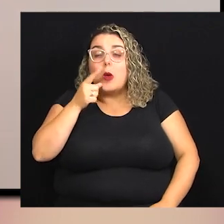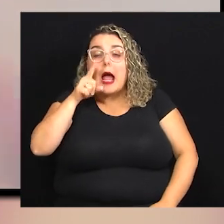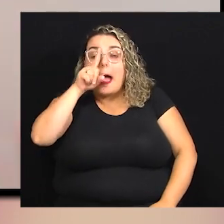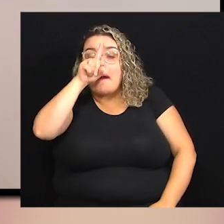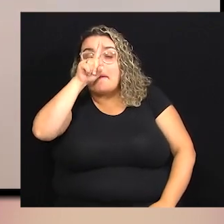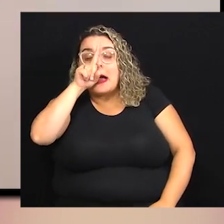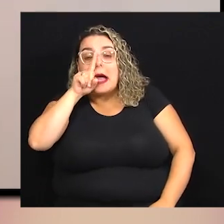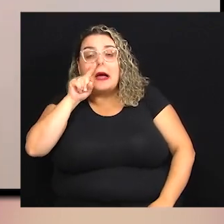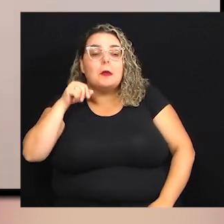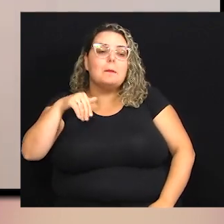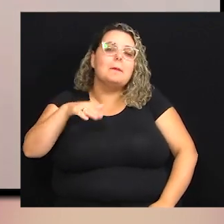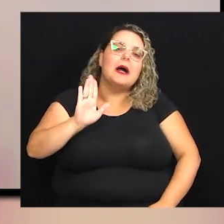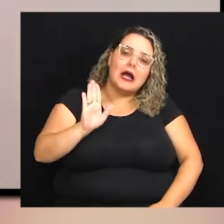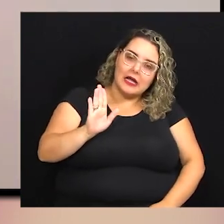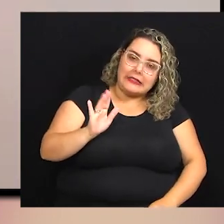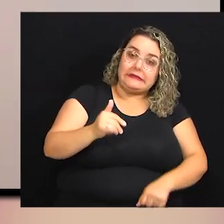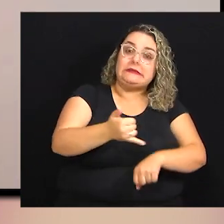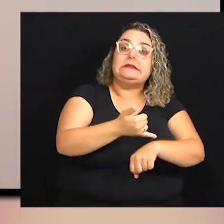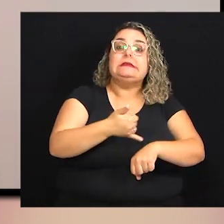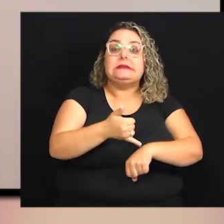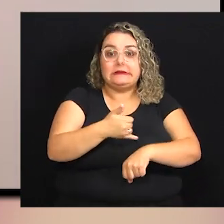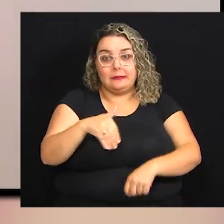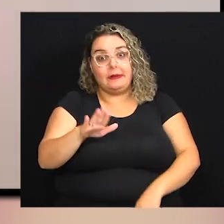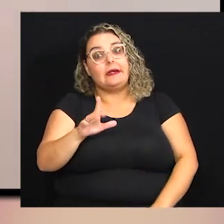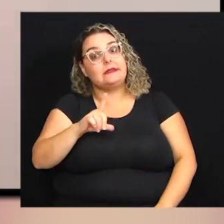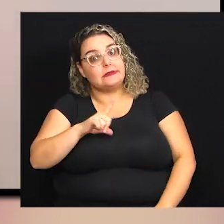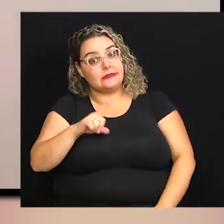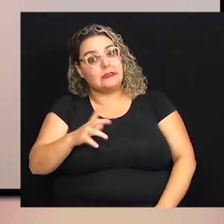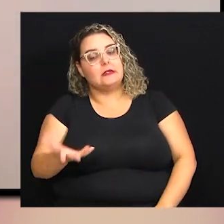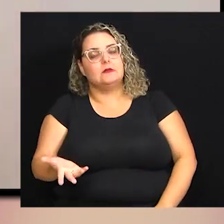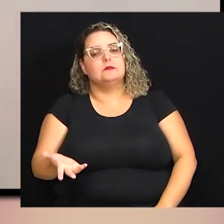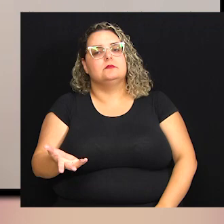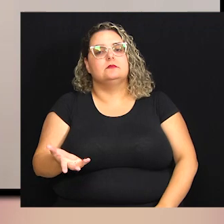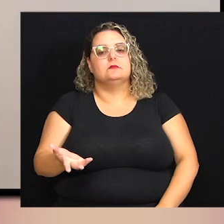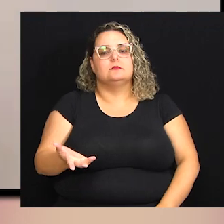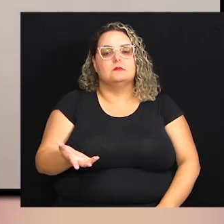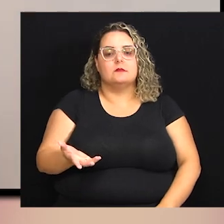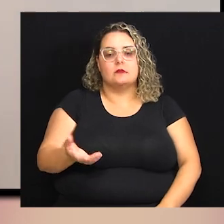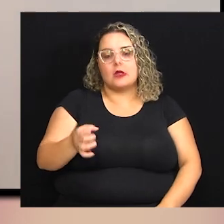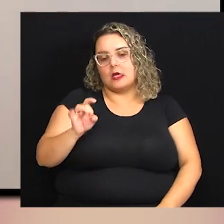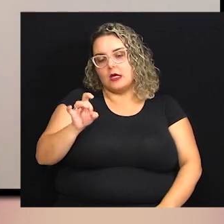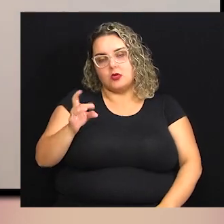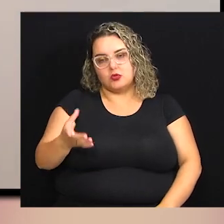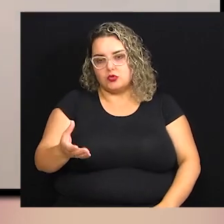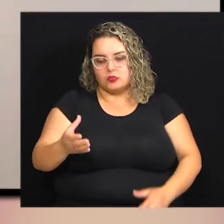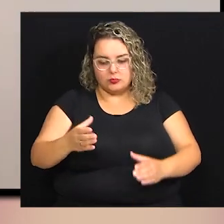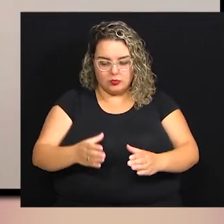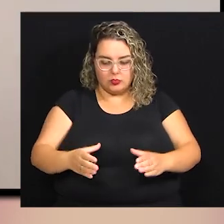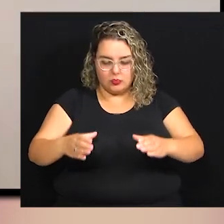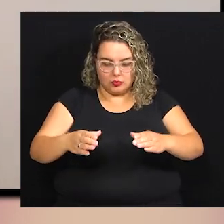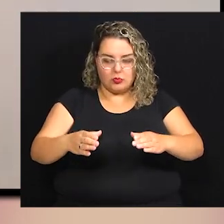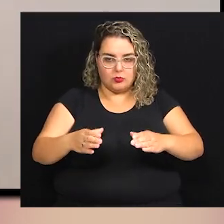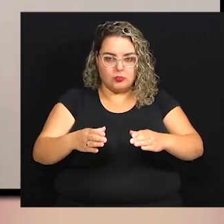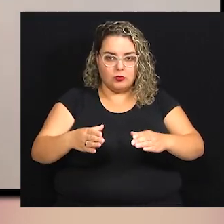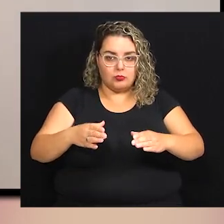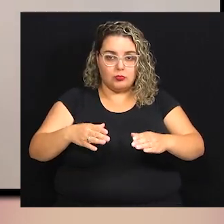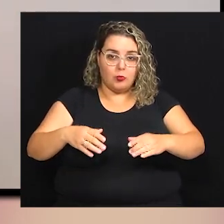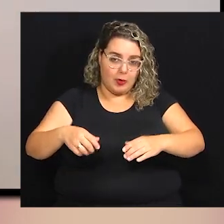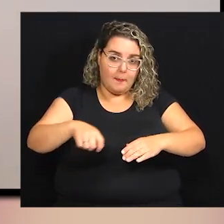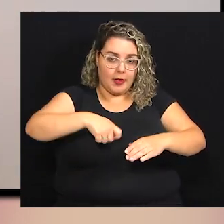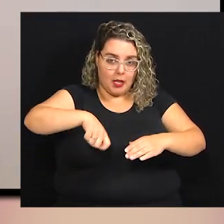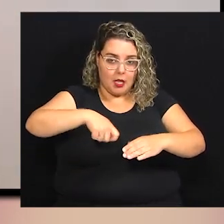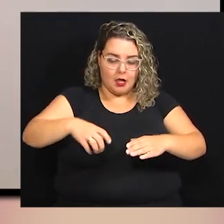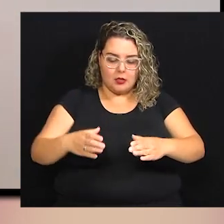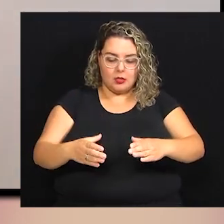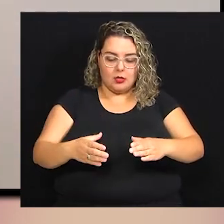são, quanto mais amarelo o queijo, mais gordura ele tem. É só você colocar numa forma, numa